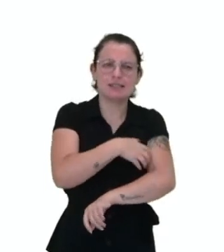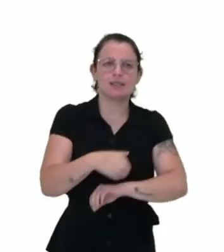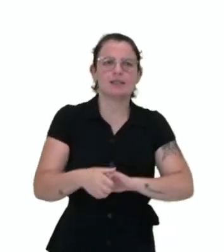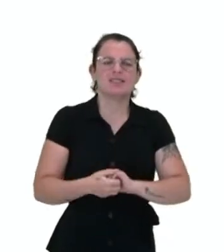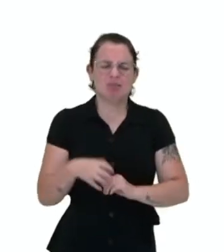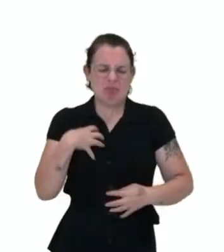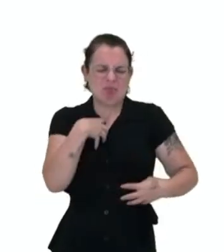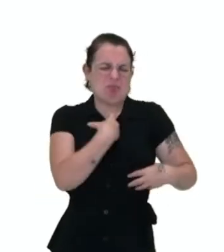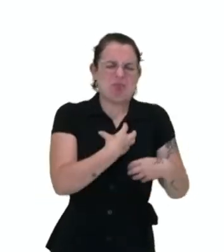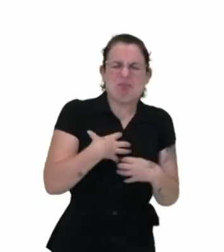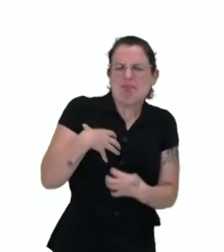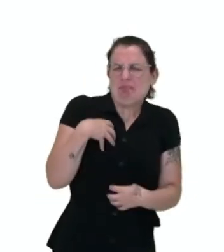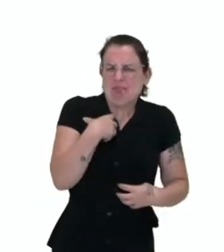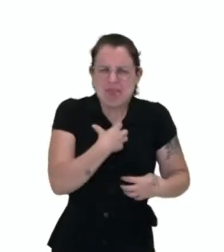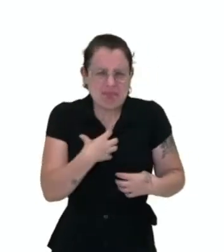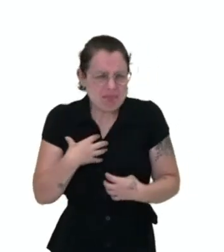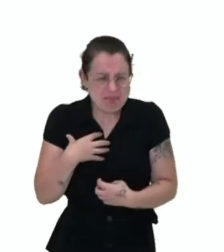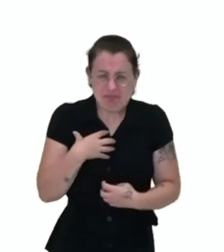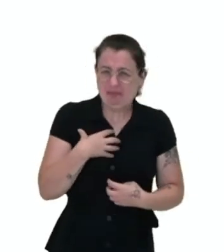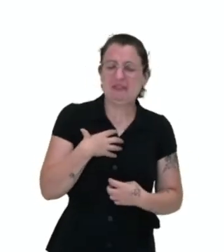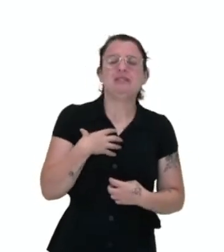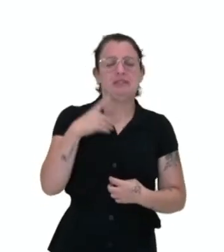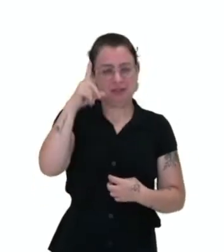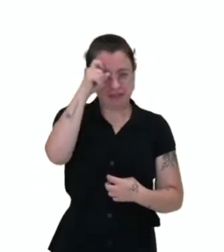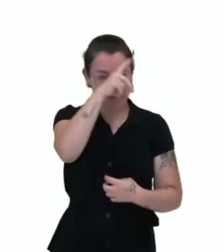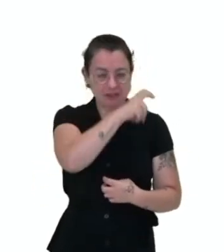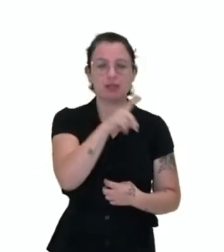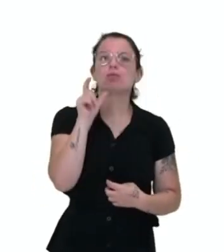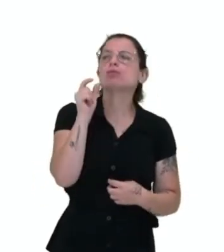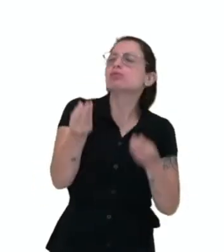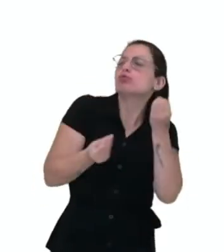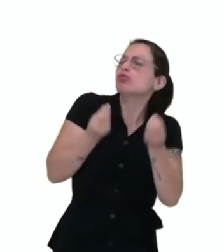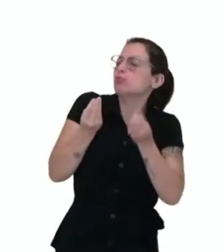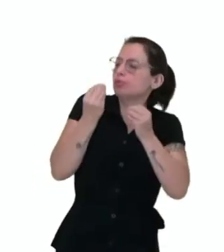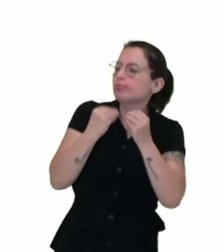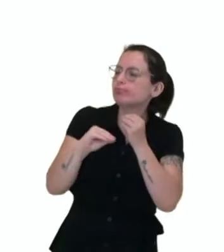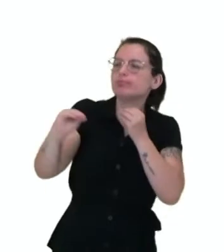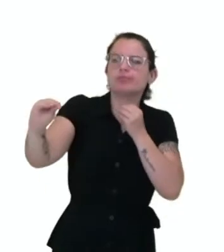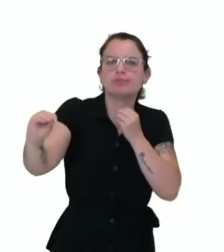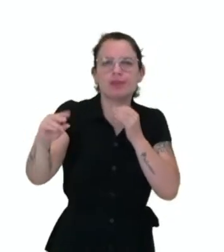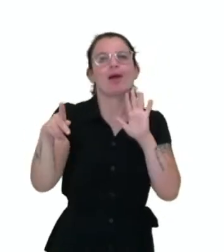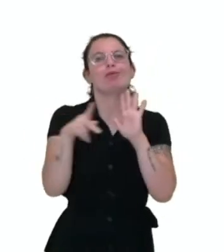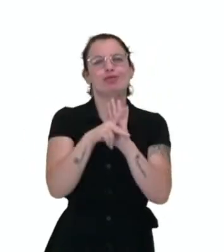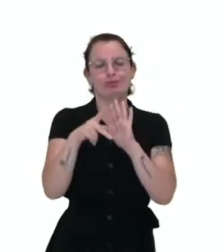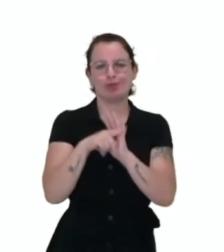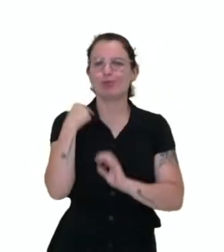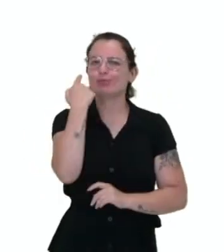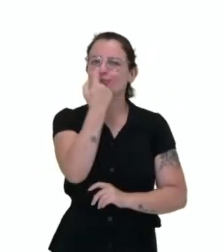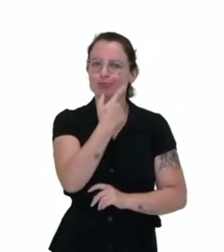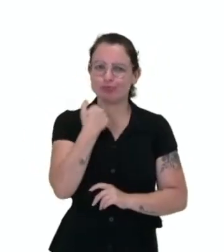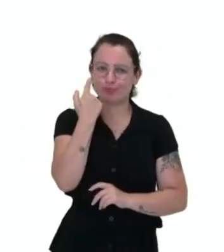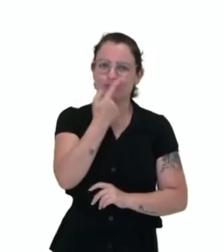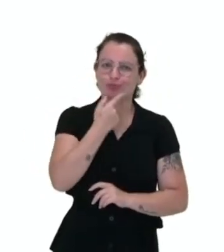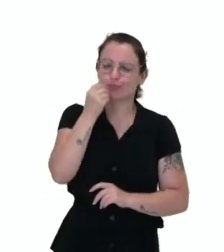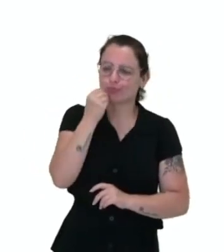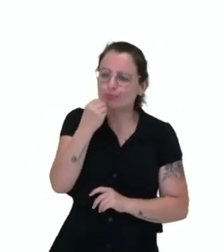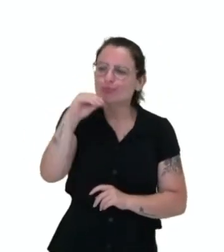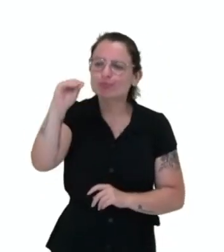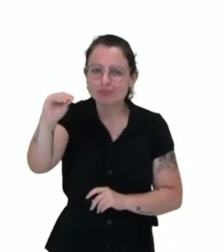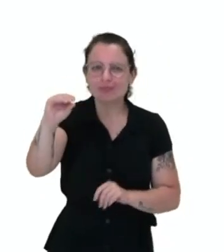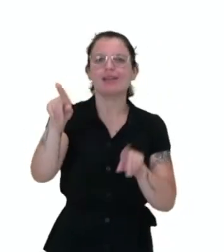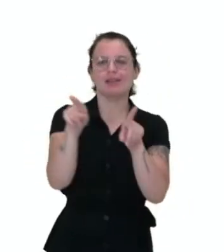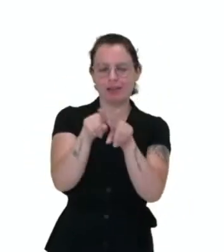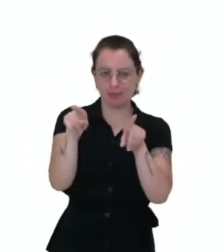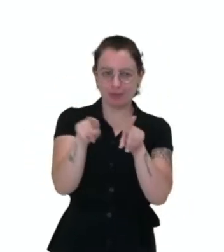é a transmissão? Ocorre por via aérea, por meio da disseminação de